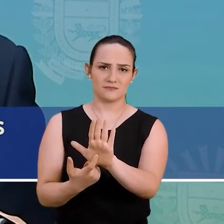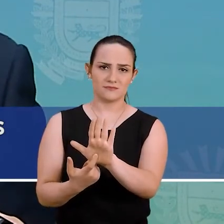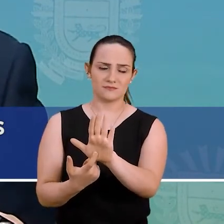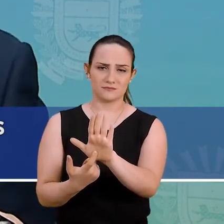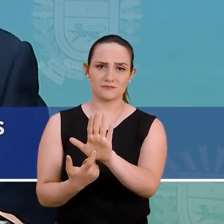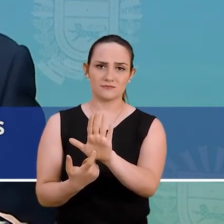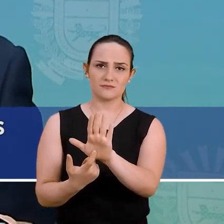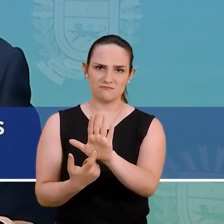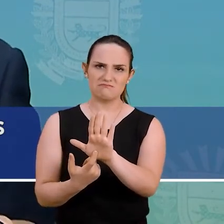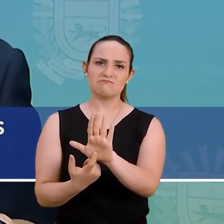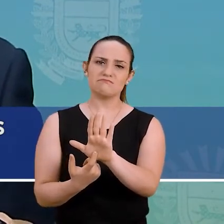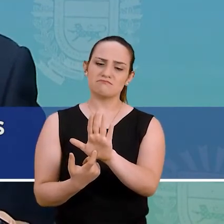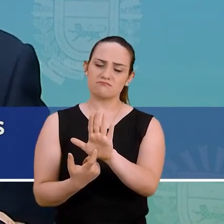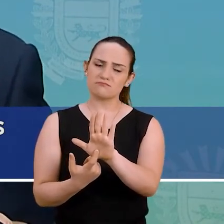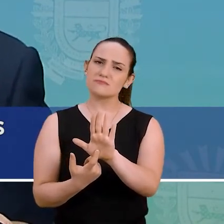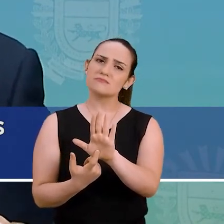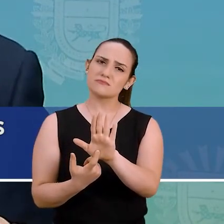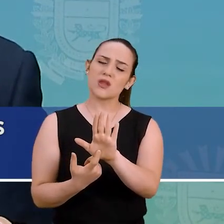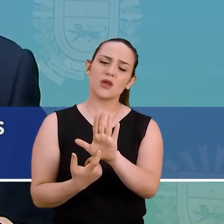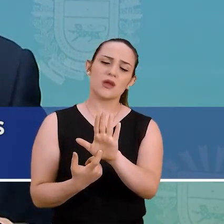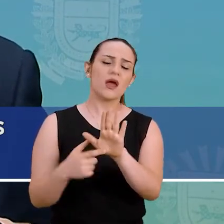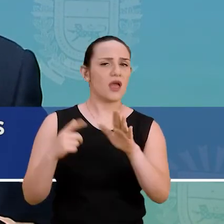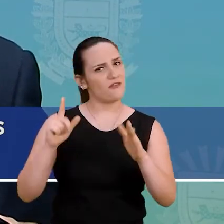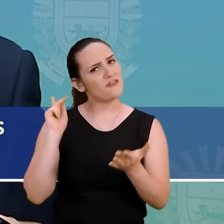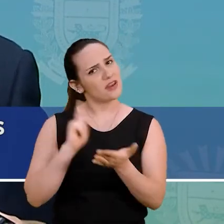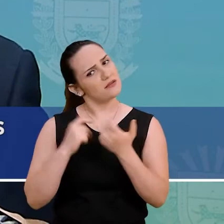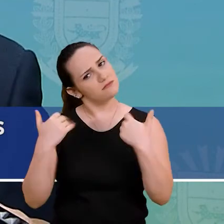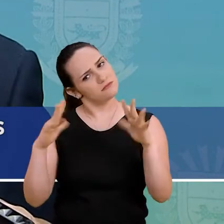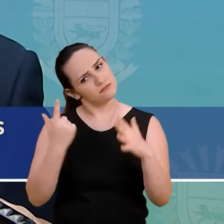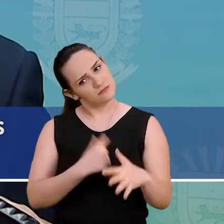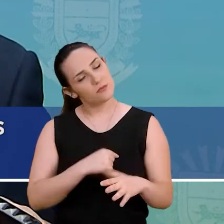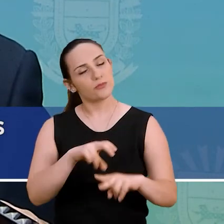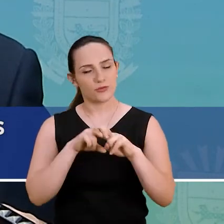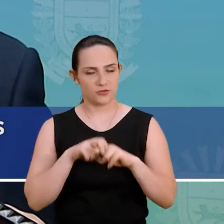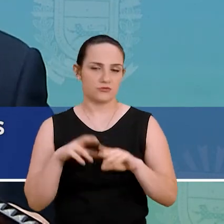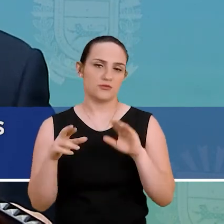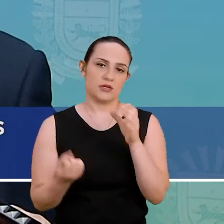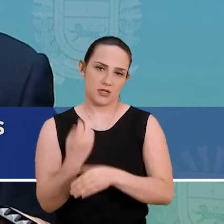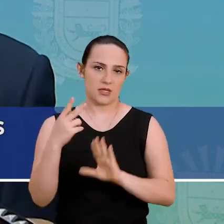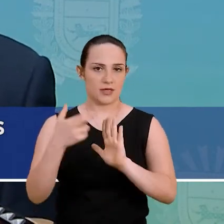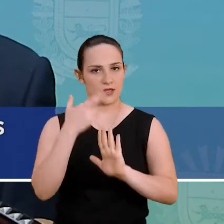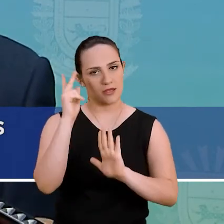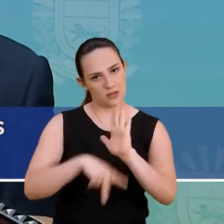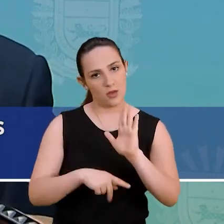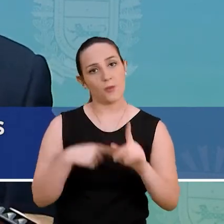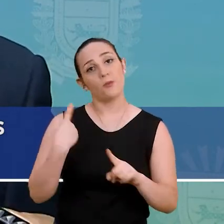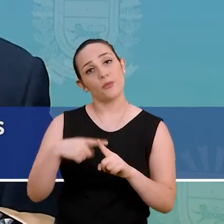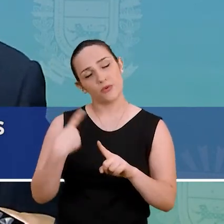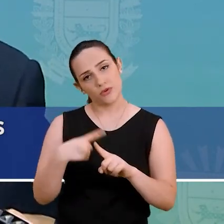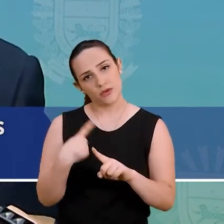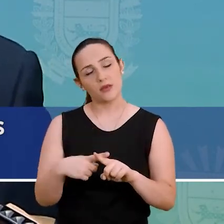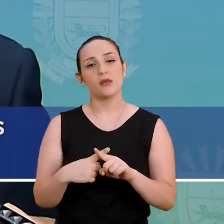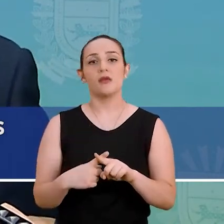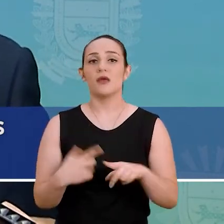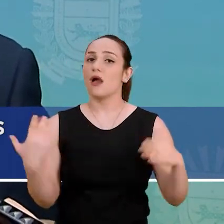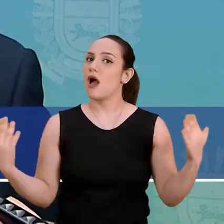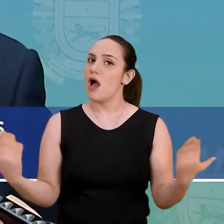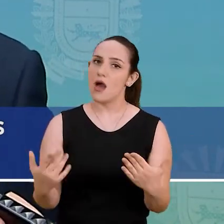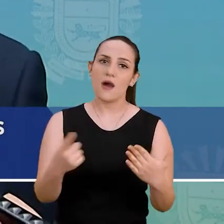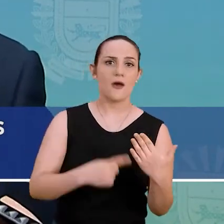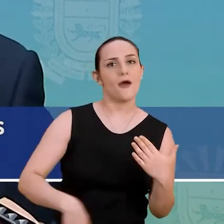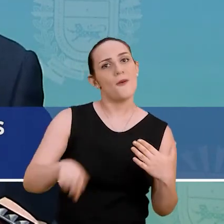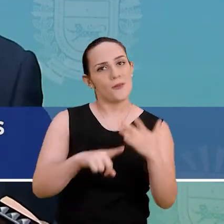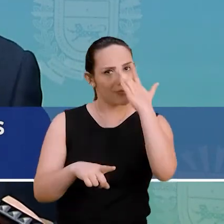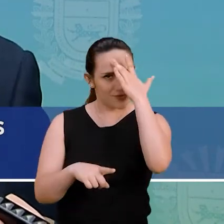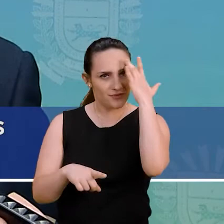aponta como essa resolução para homenagear aqueles que ao longo